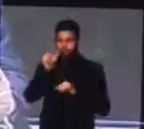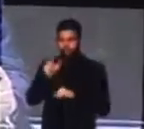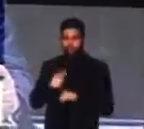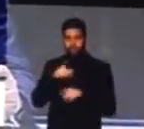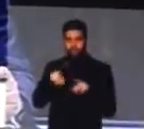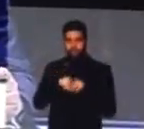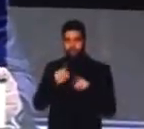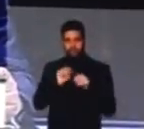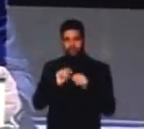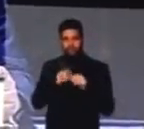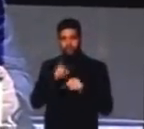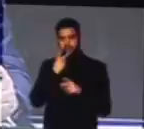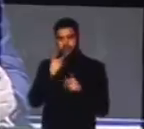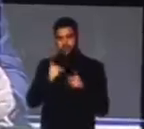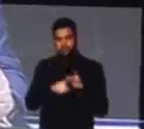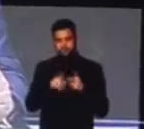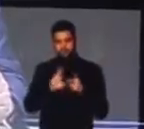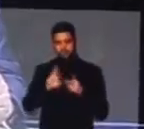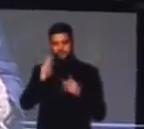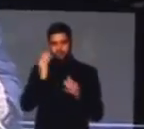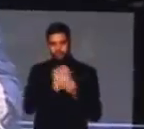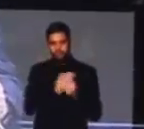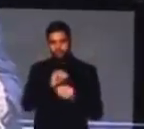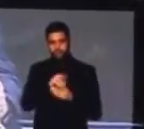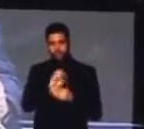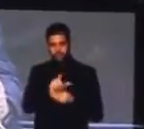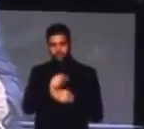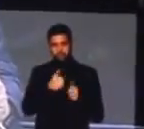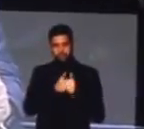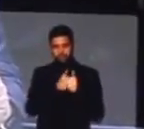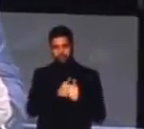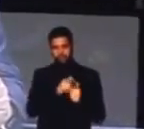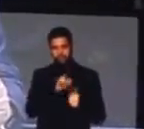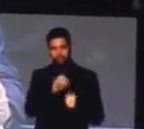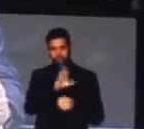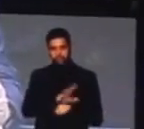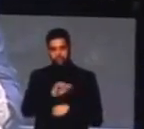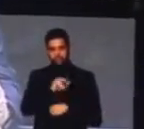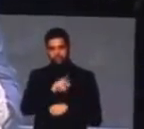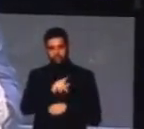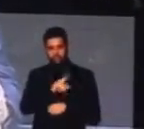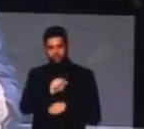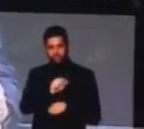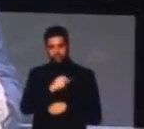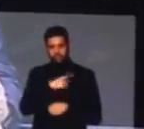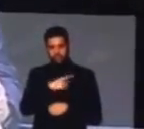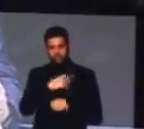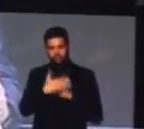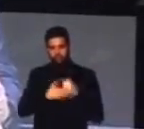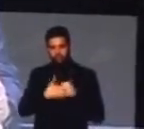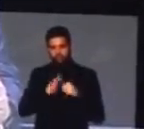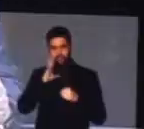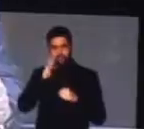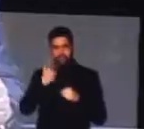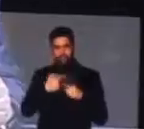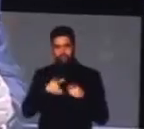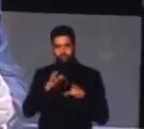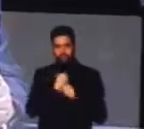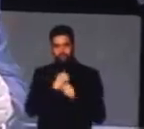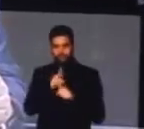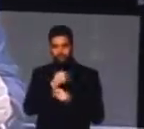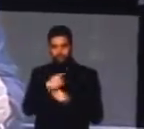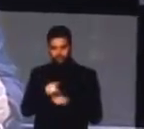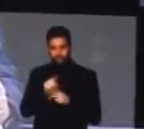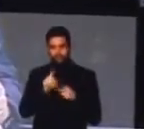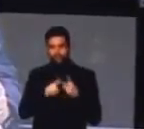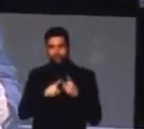denunciantes também fazem referência à representação criminal dirigida à Procuradoria-Geral da República, tendo como base decisão do Tribunal de Contas da